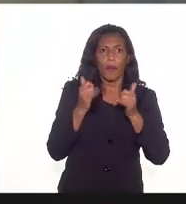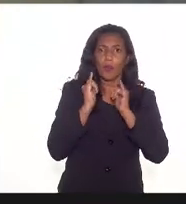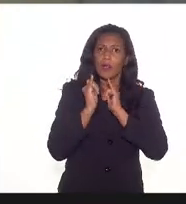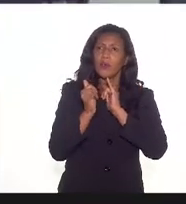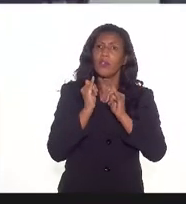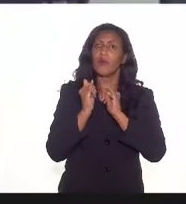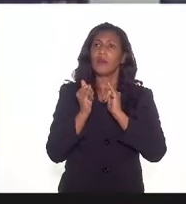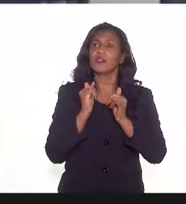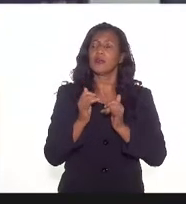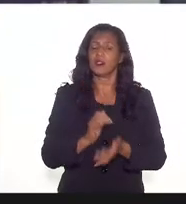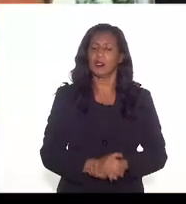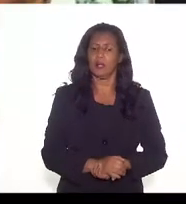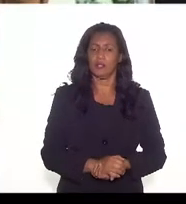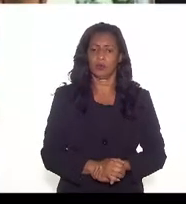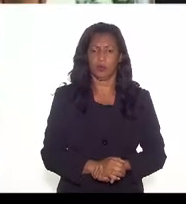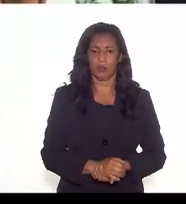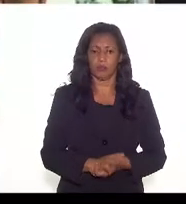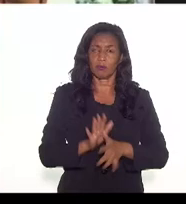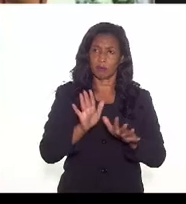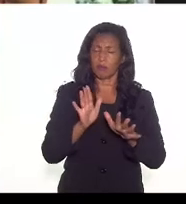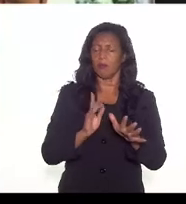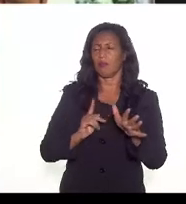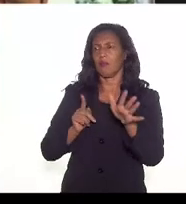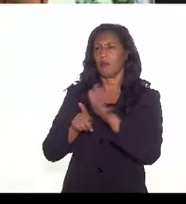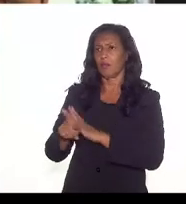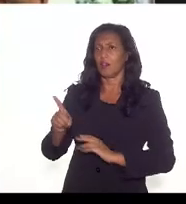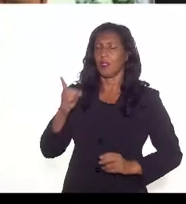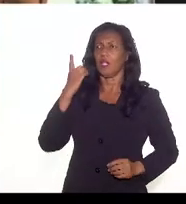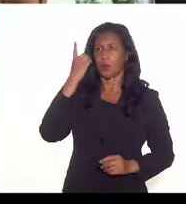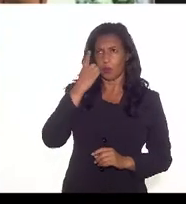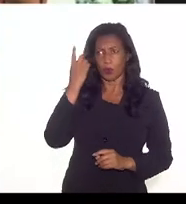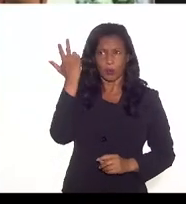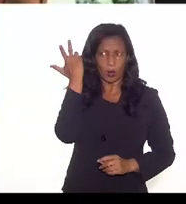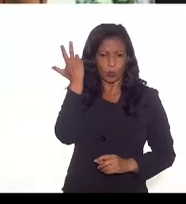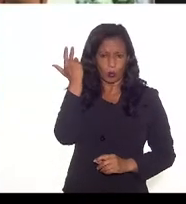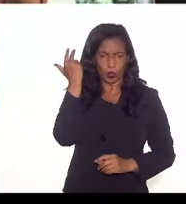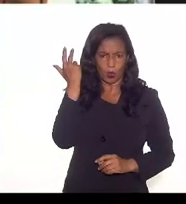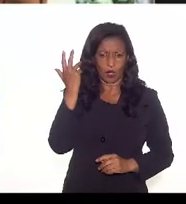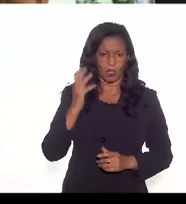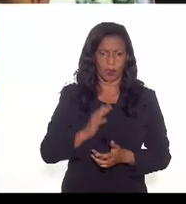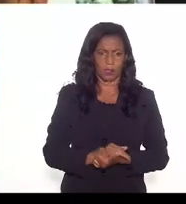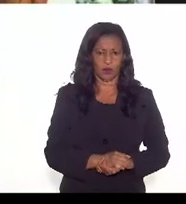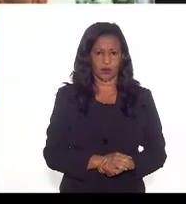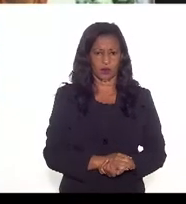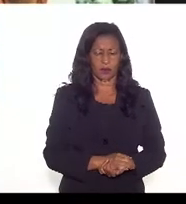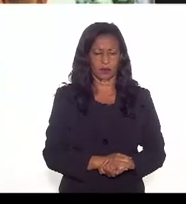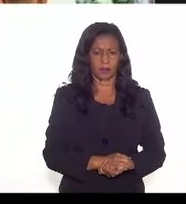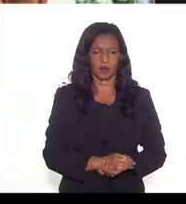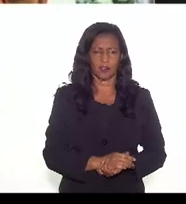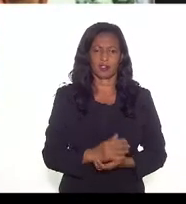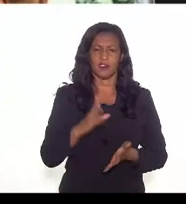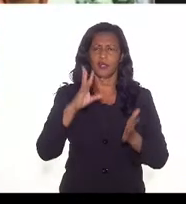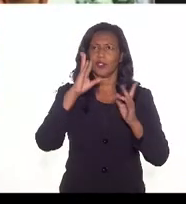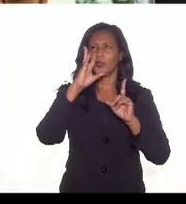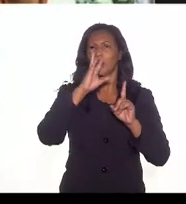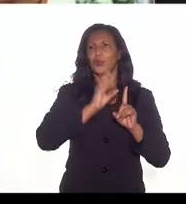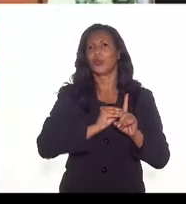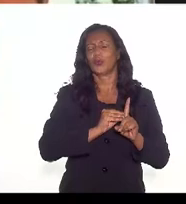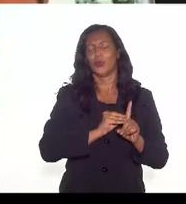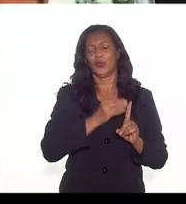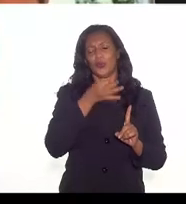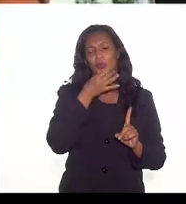Sabe o que é? O deputado Eliomar Coelho coloca. Não, é porque eu estou... Eliomar, fecha teu som, Eliomar. Eliomar, fecha teu